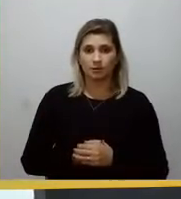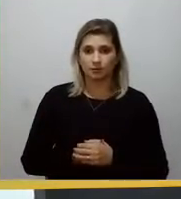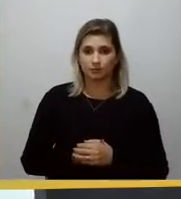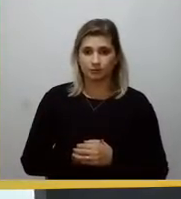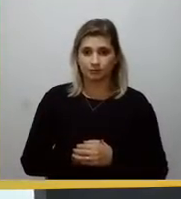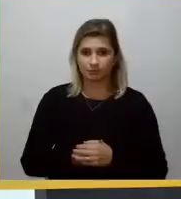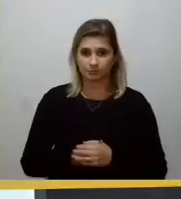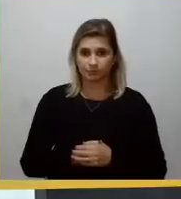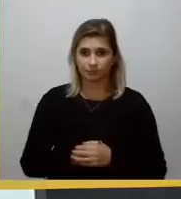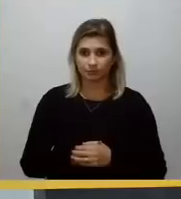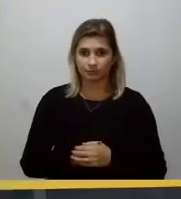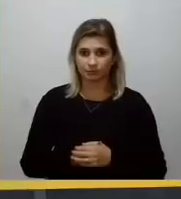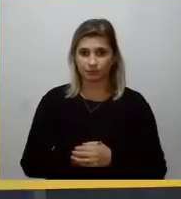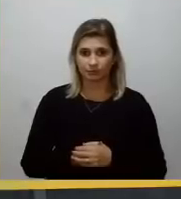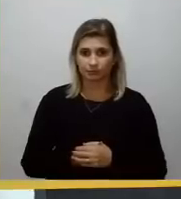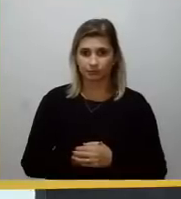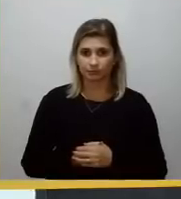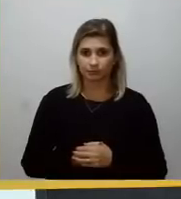Houve,